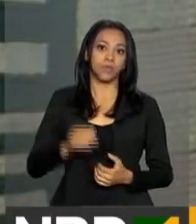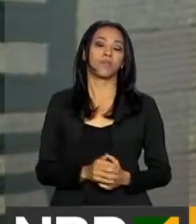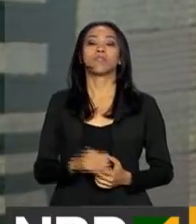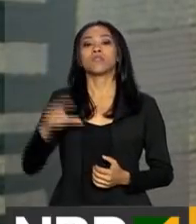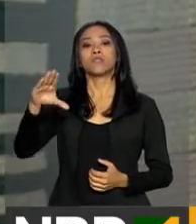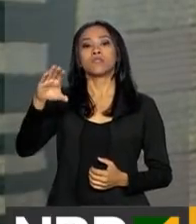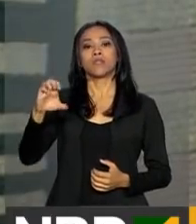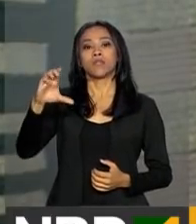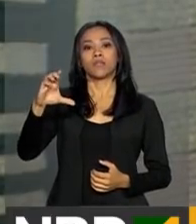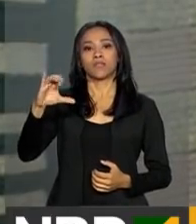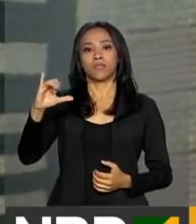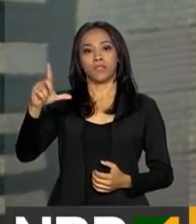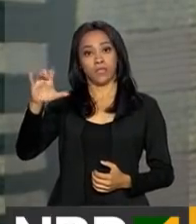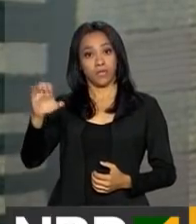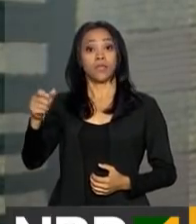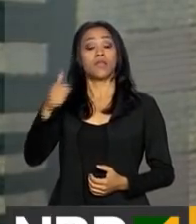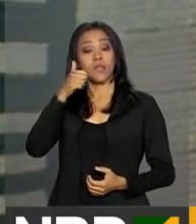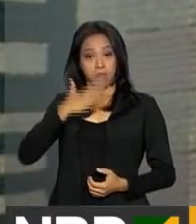prezadíssima Marcela,